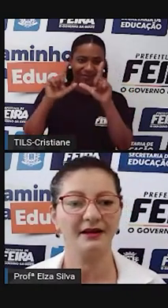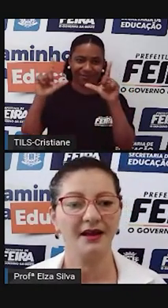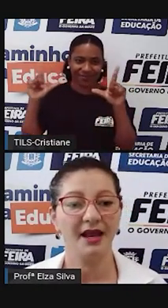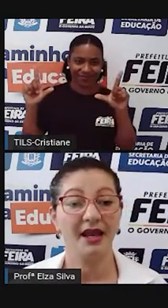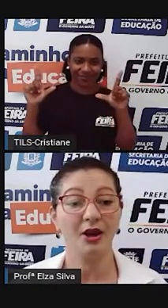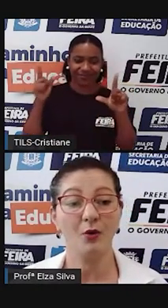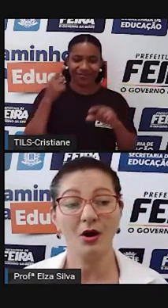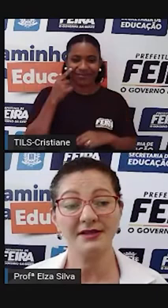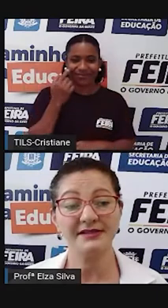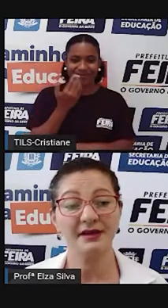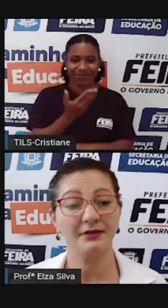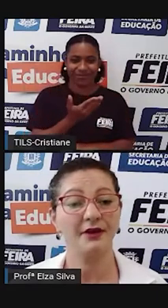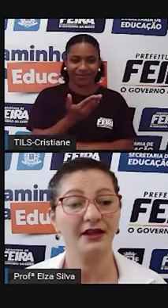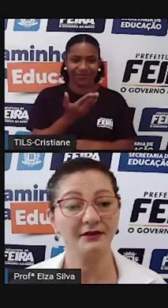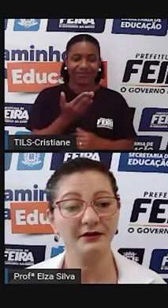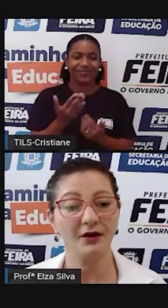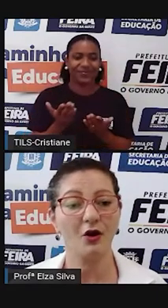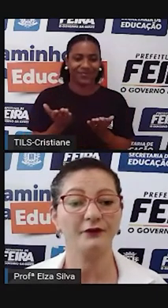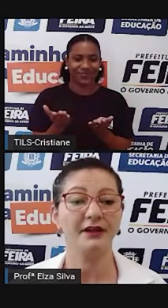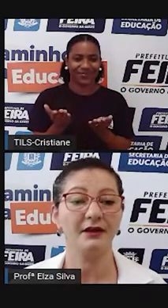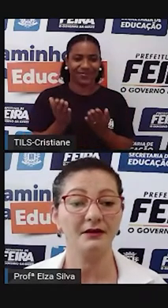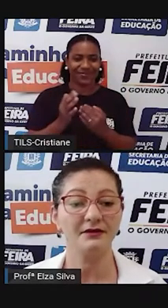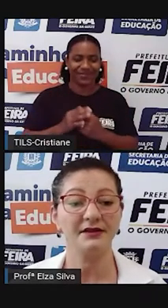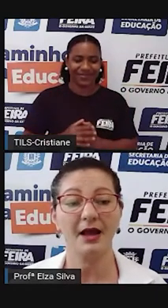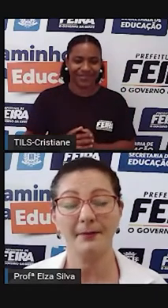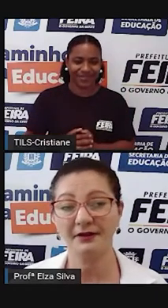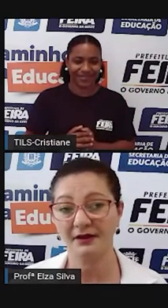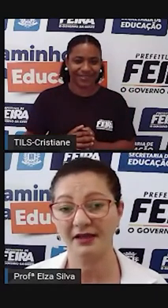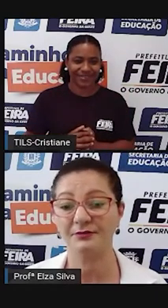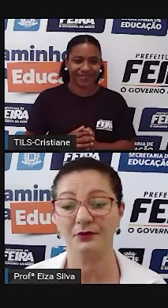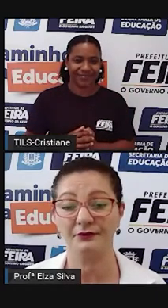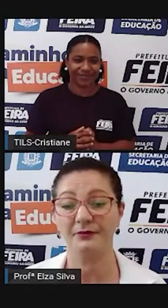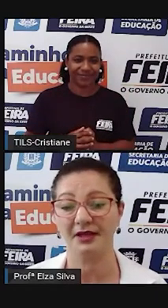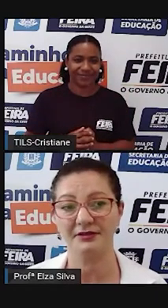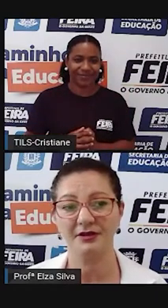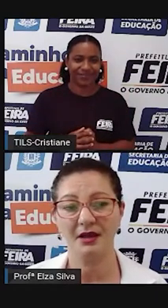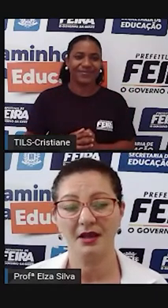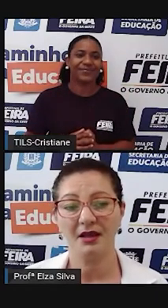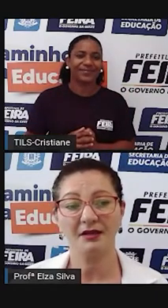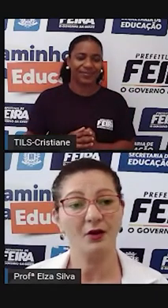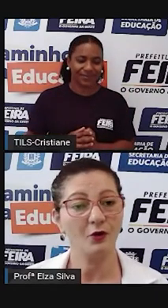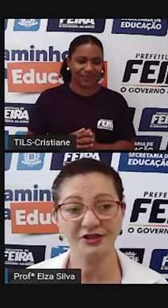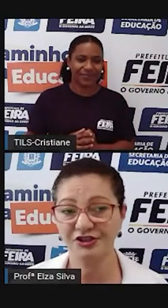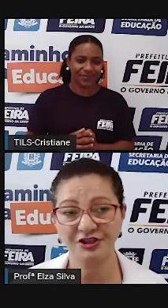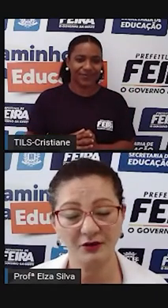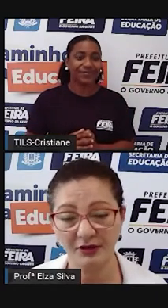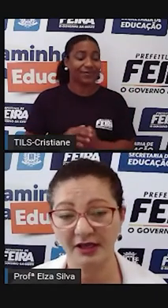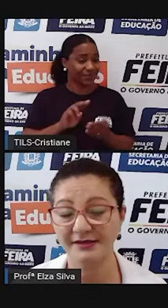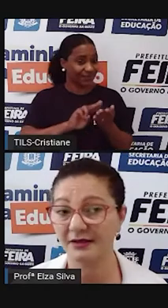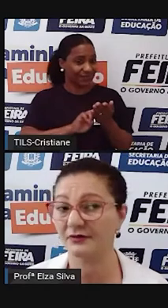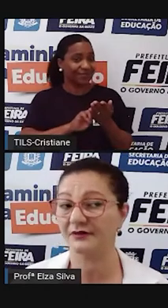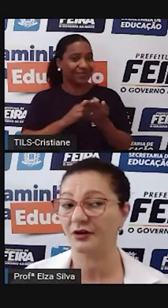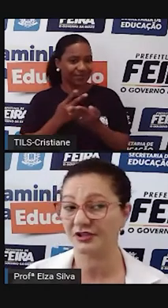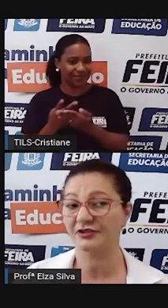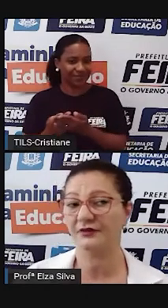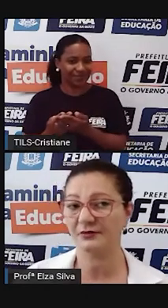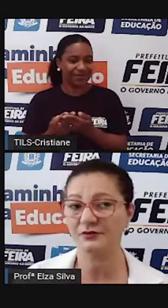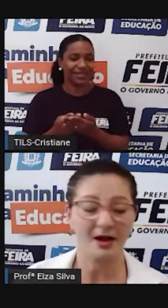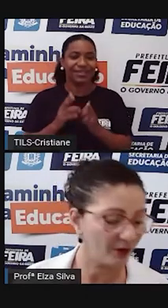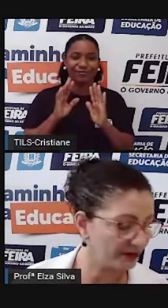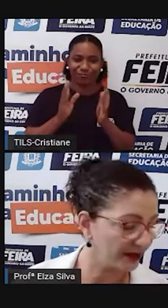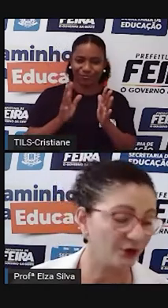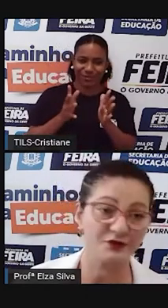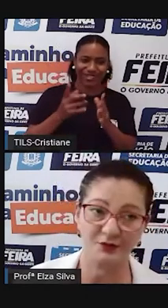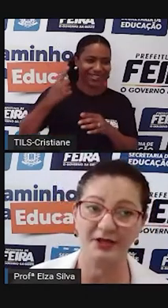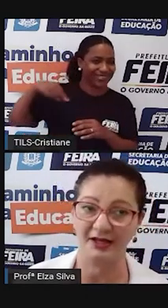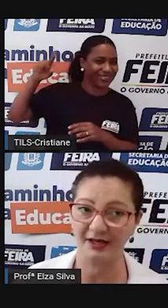Mandela. He was the leader of the apartheid movement. Então, como a gente já conhece, inclusive nós já tivemos uma